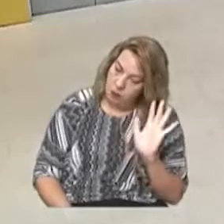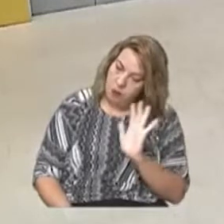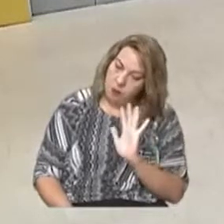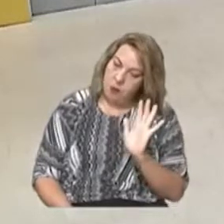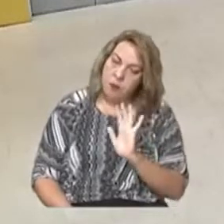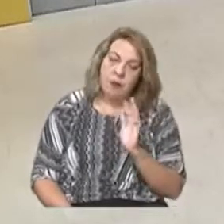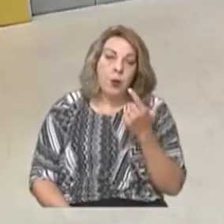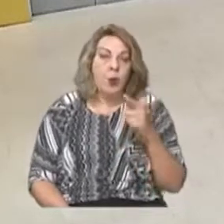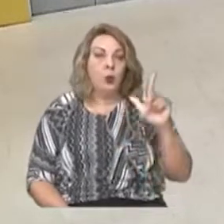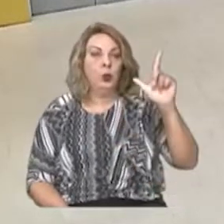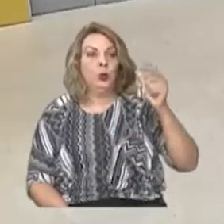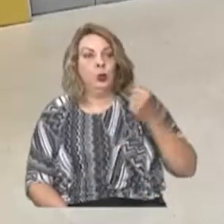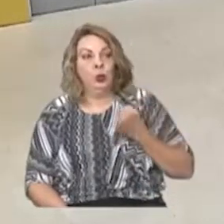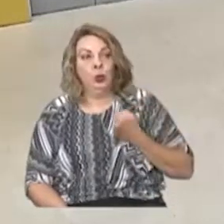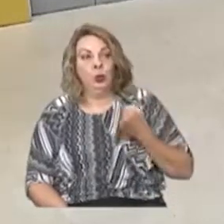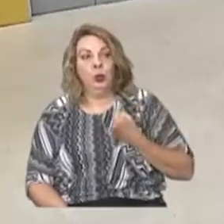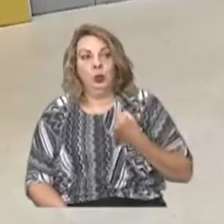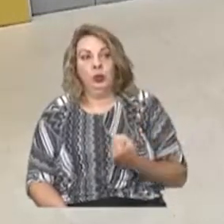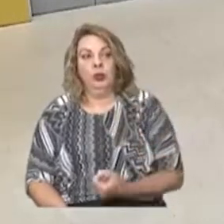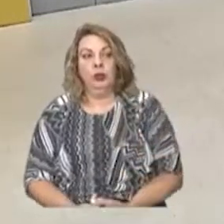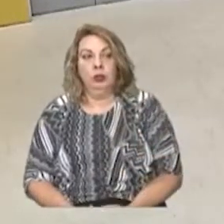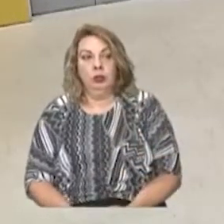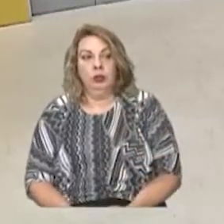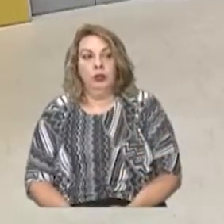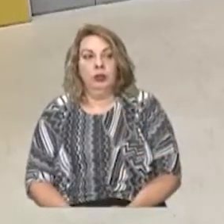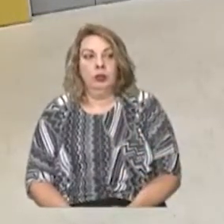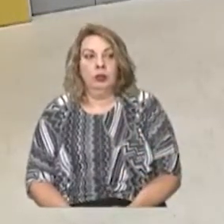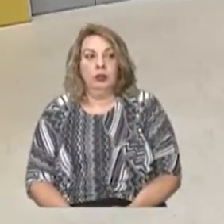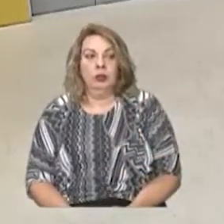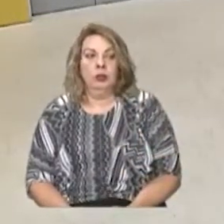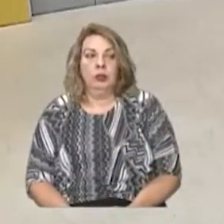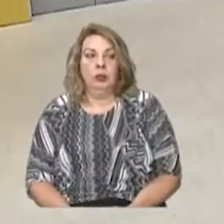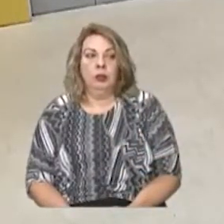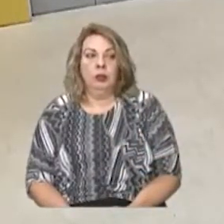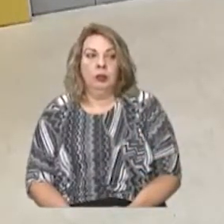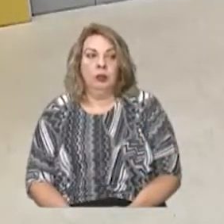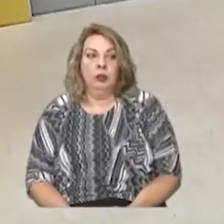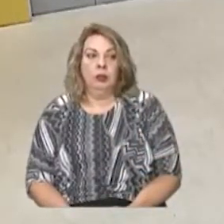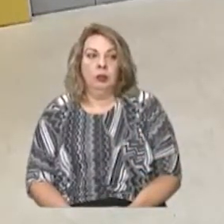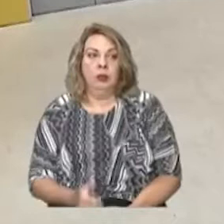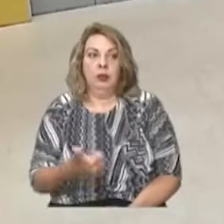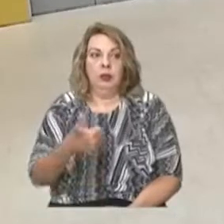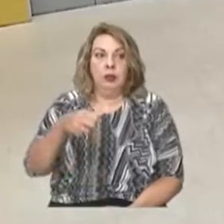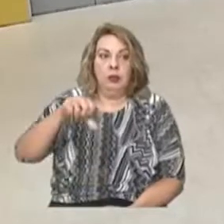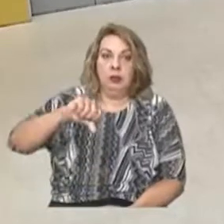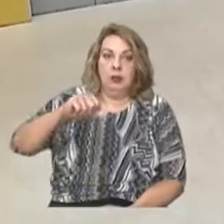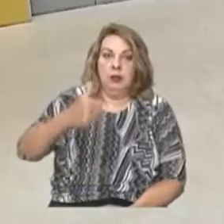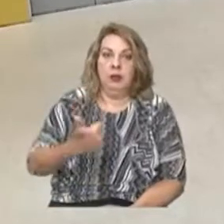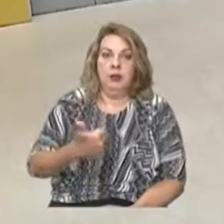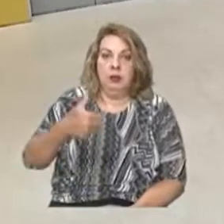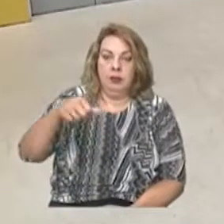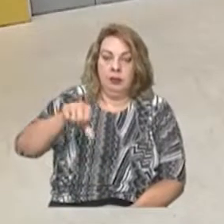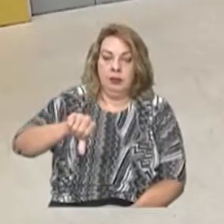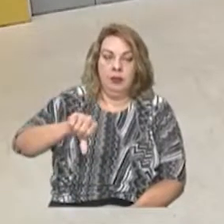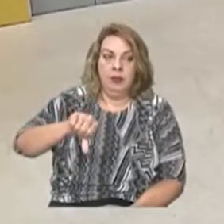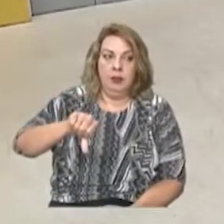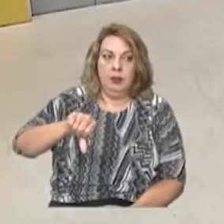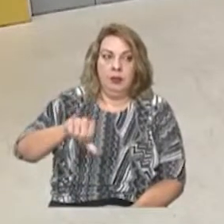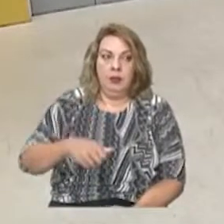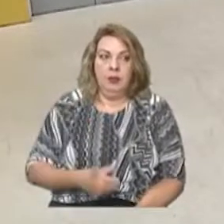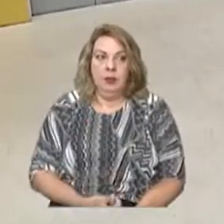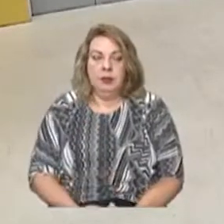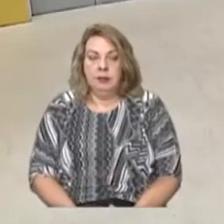Chama mais uma, Clarinha. Será que é agora, amigo? Com 19, 19, meu amigo,